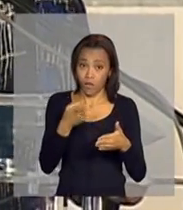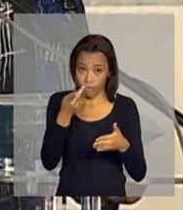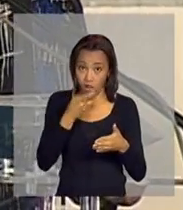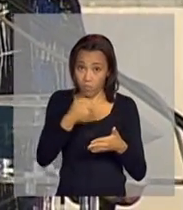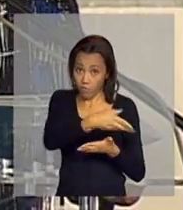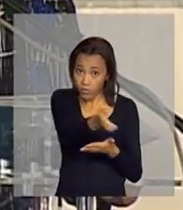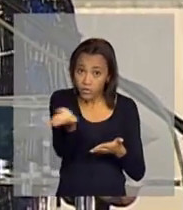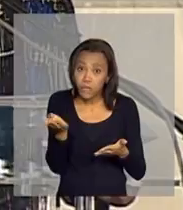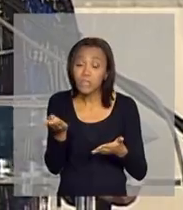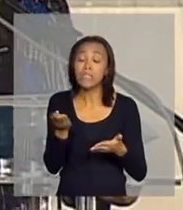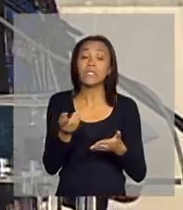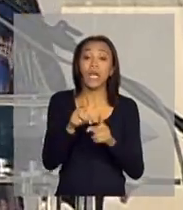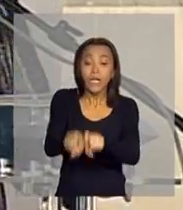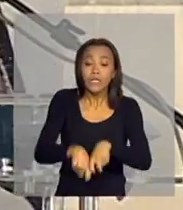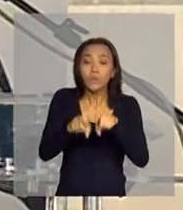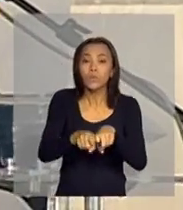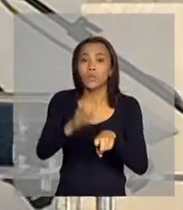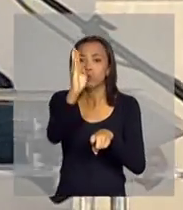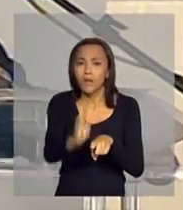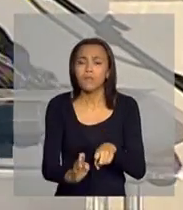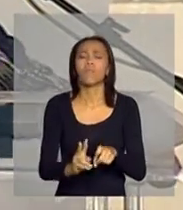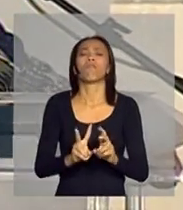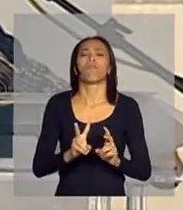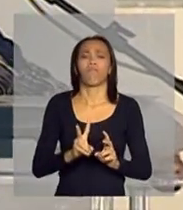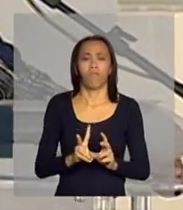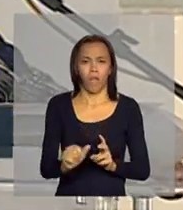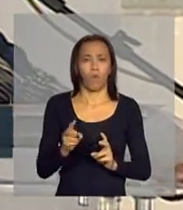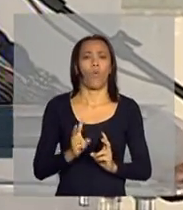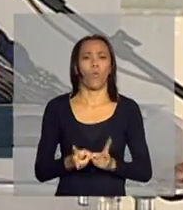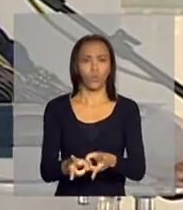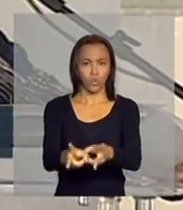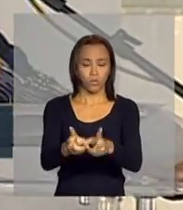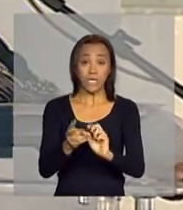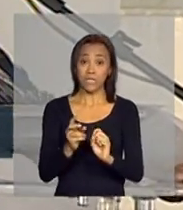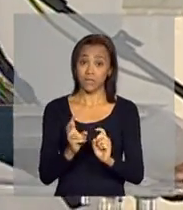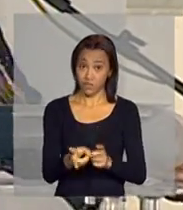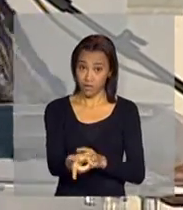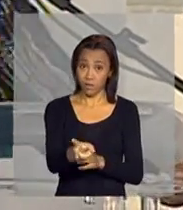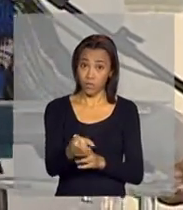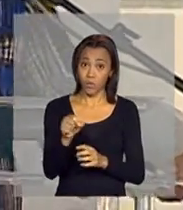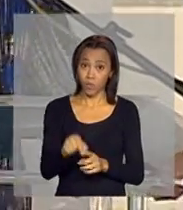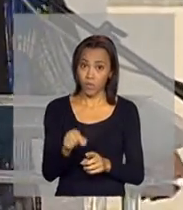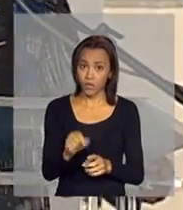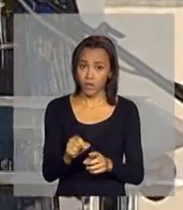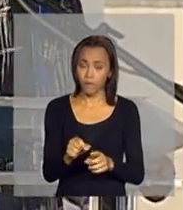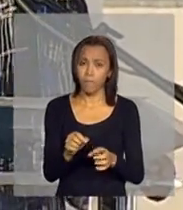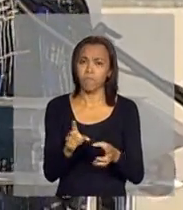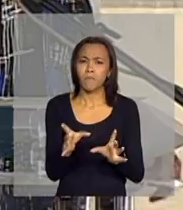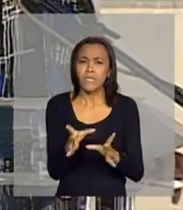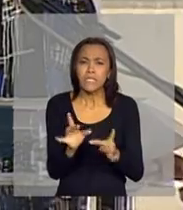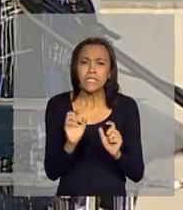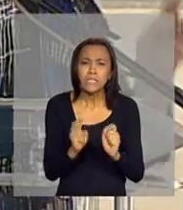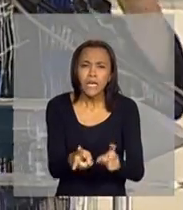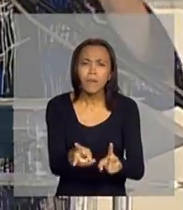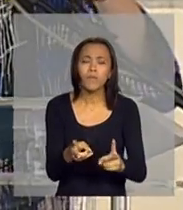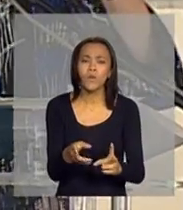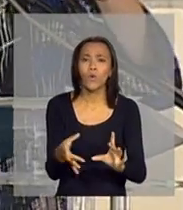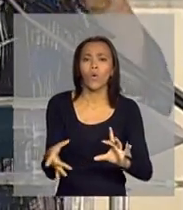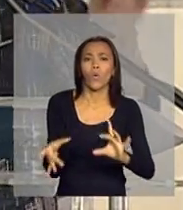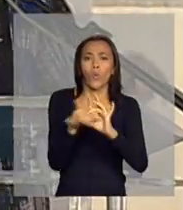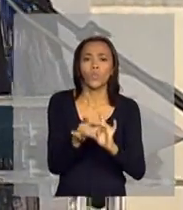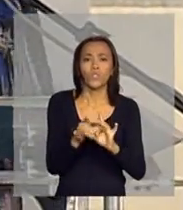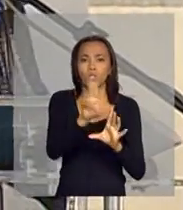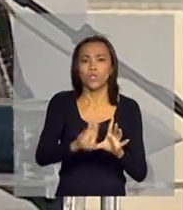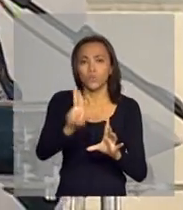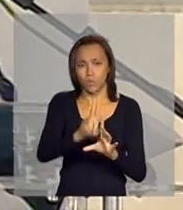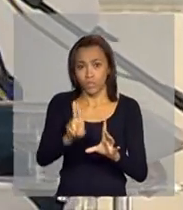que a agricultura brasileira vai continuar sendo uma agricultura na fronteira da tecnologia no